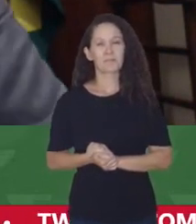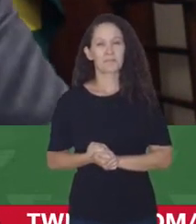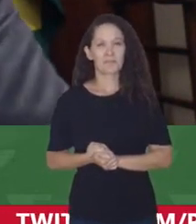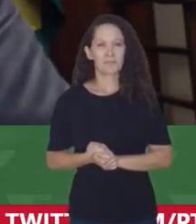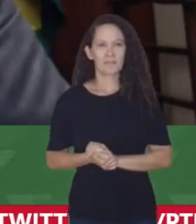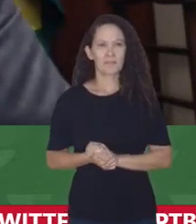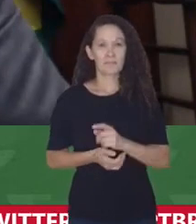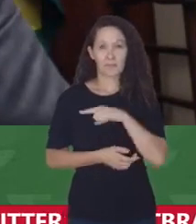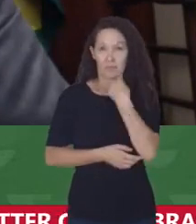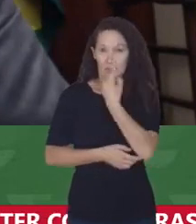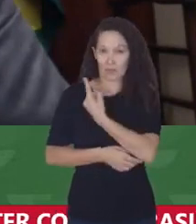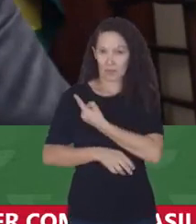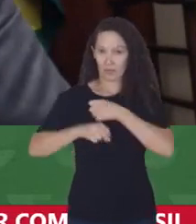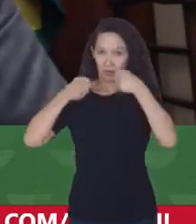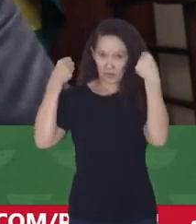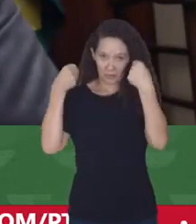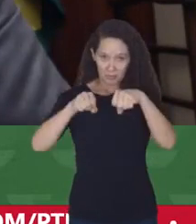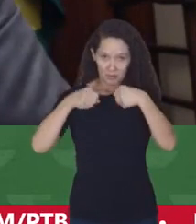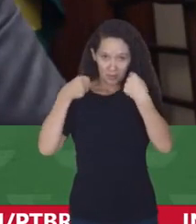nós precisamos